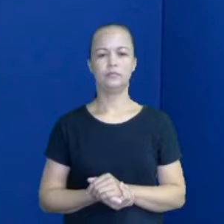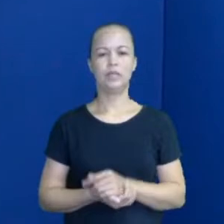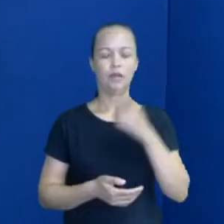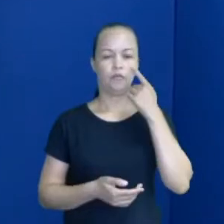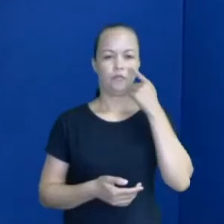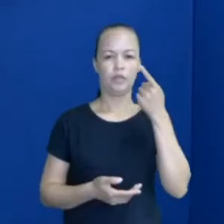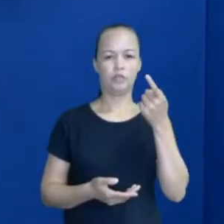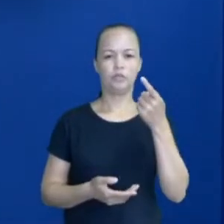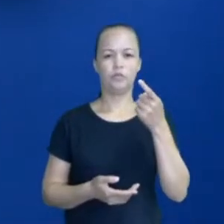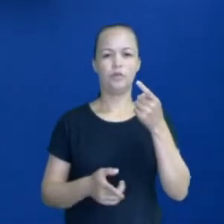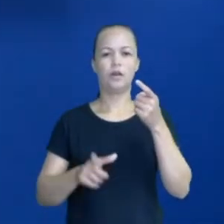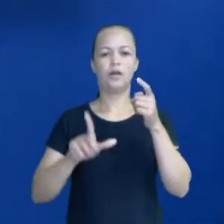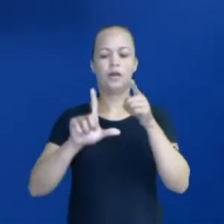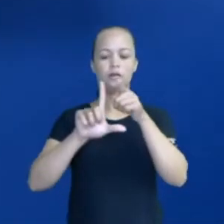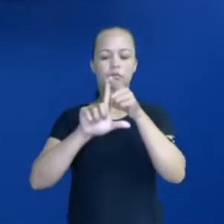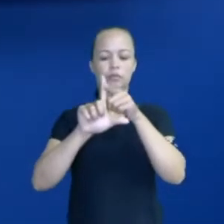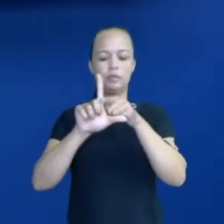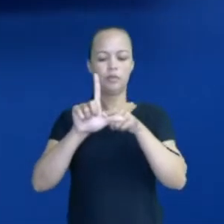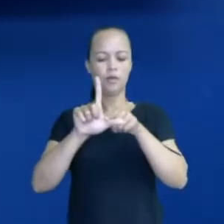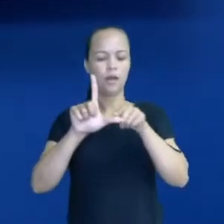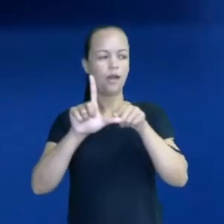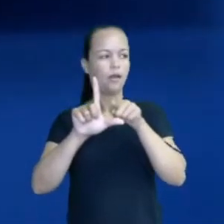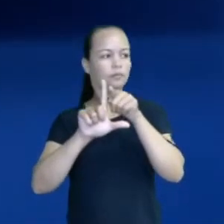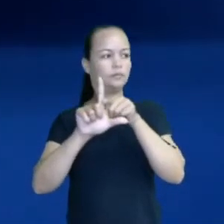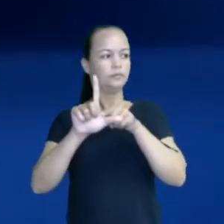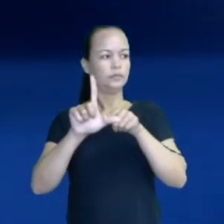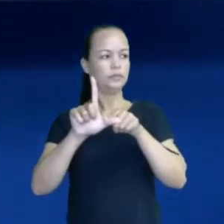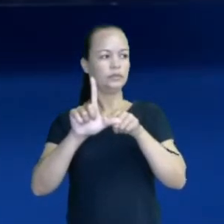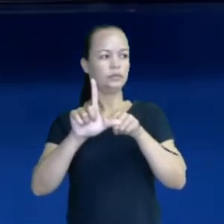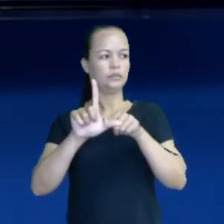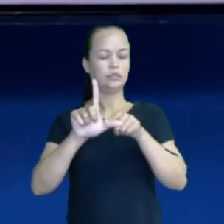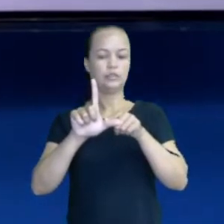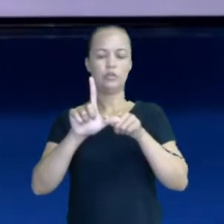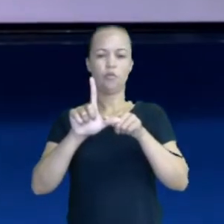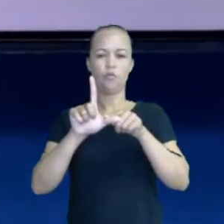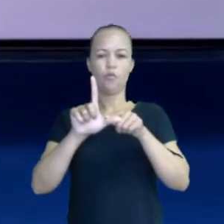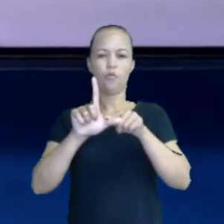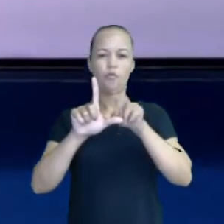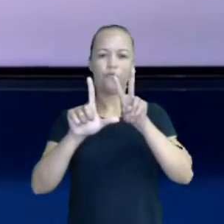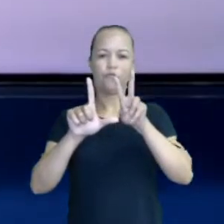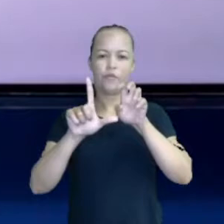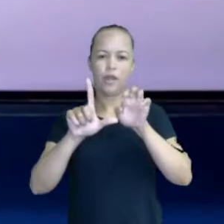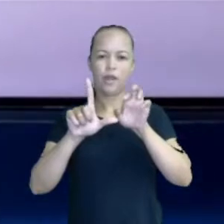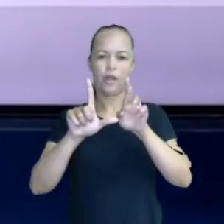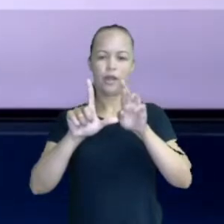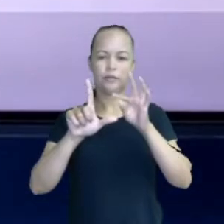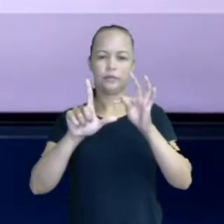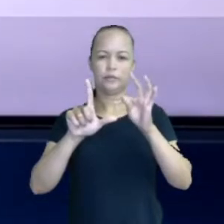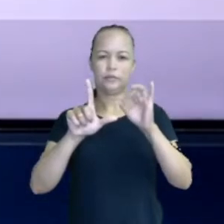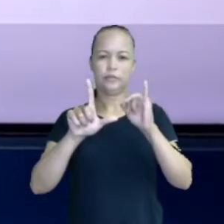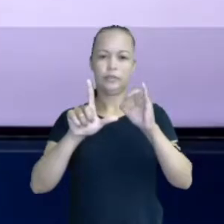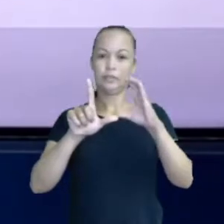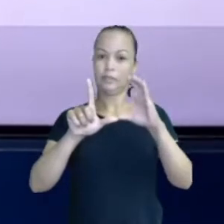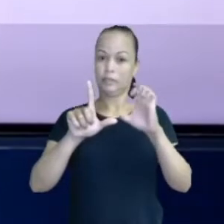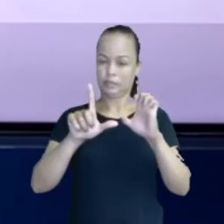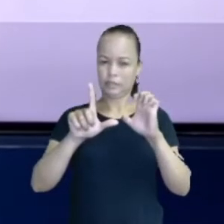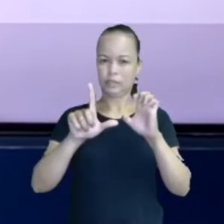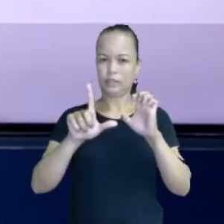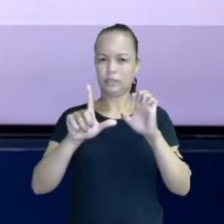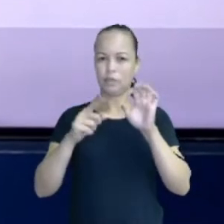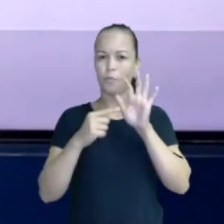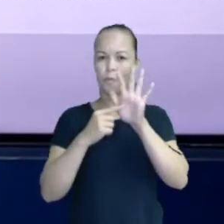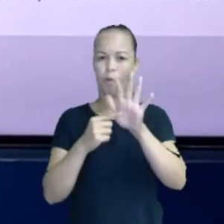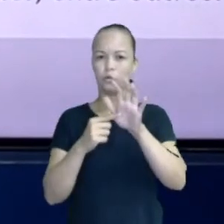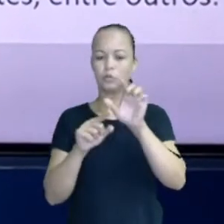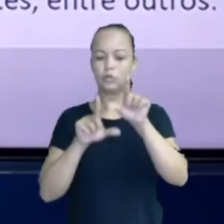ângulo reto, tá? Foca de novo aqui em mim, o vértice, tá certo? Tá? Se liga aqui no ponto em que eu